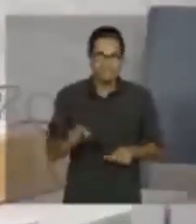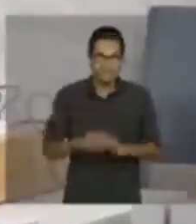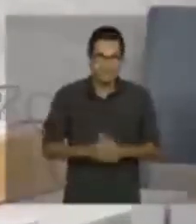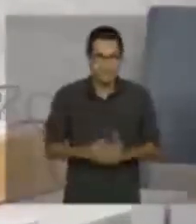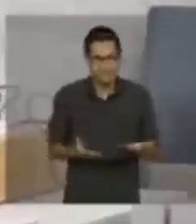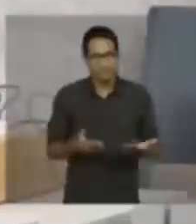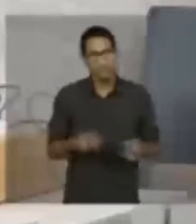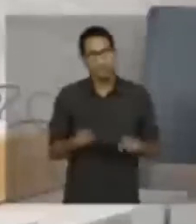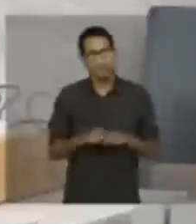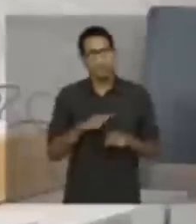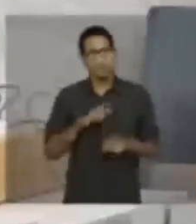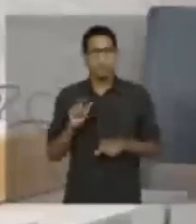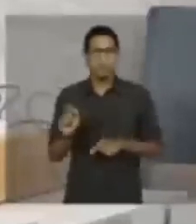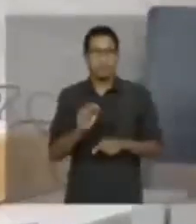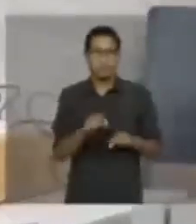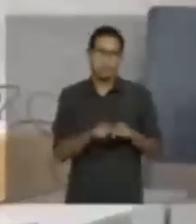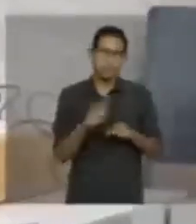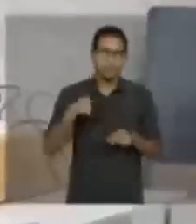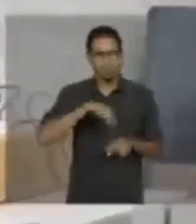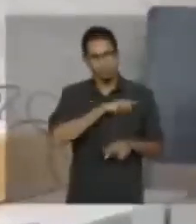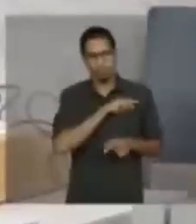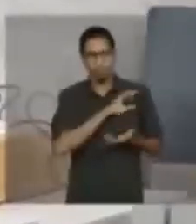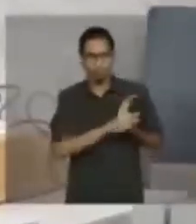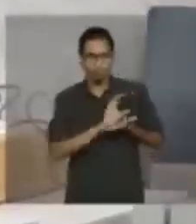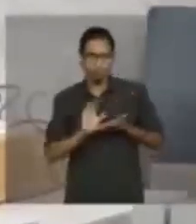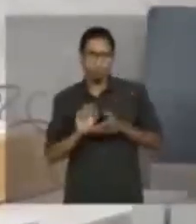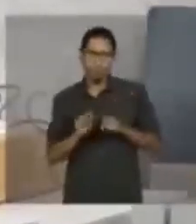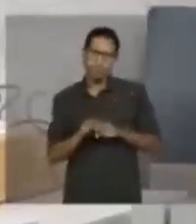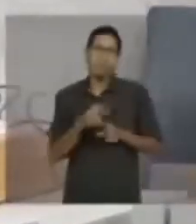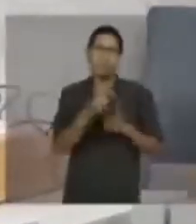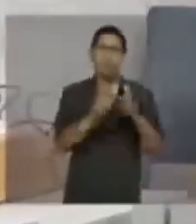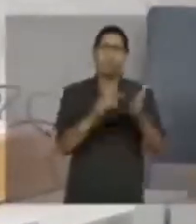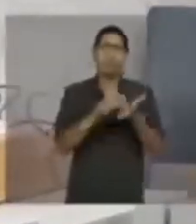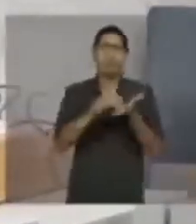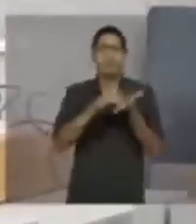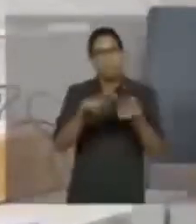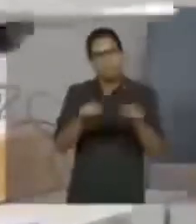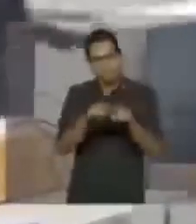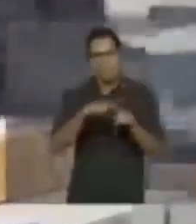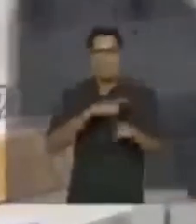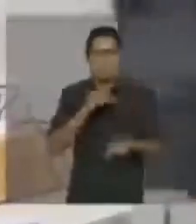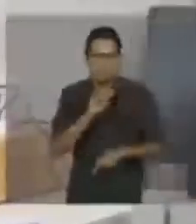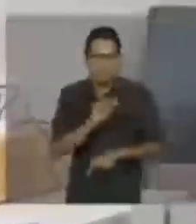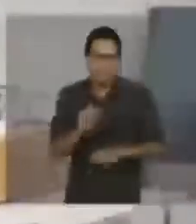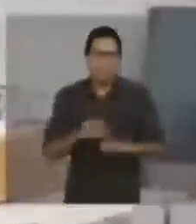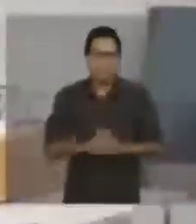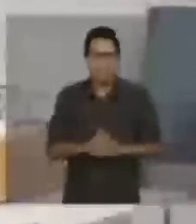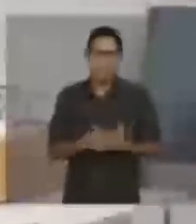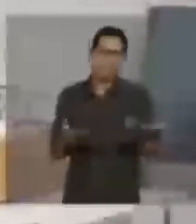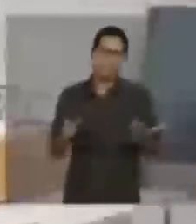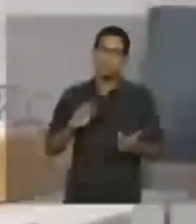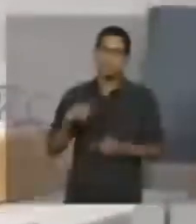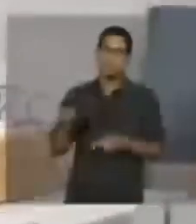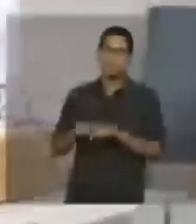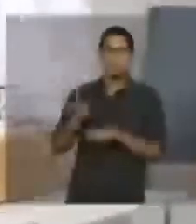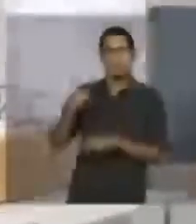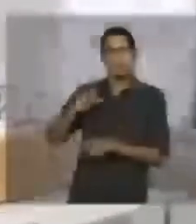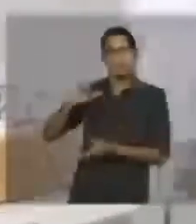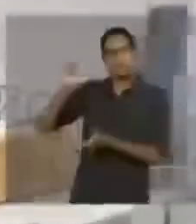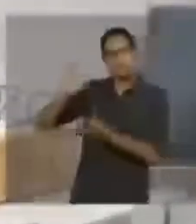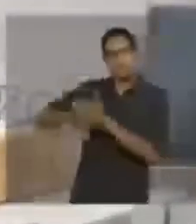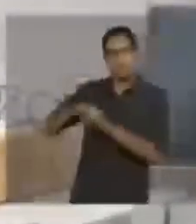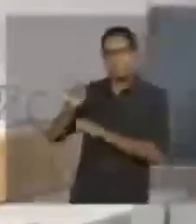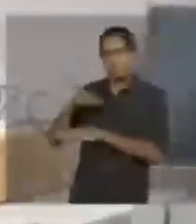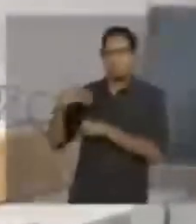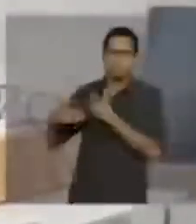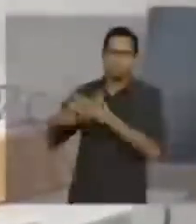boa parte dos casos das nossas emendas, mas acontece muito em outras secretarias também. E muitas vezes uma entidade que já tem um contrato com educação,